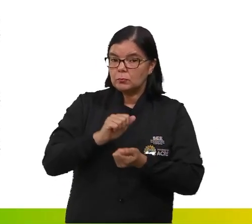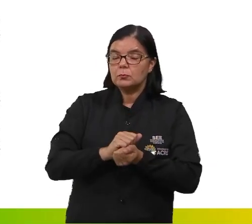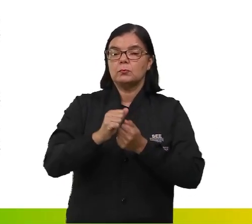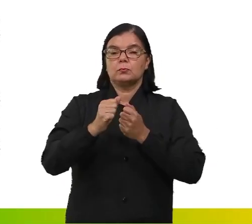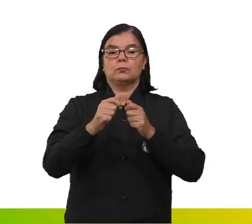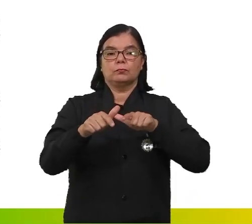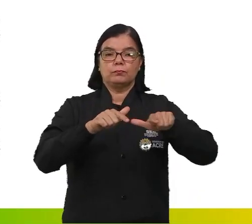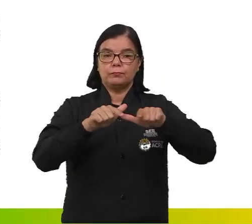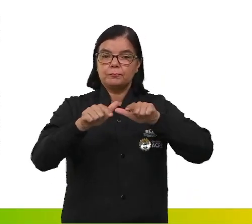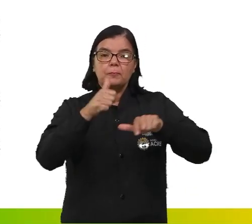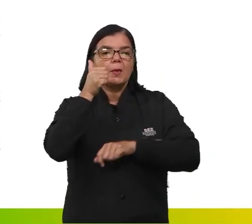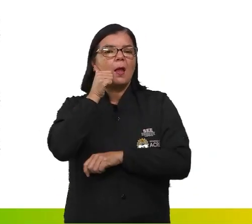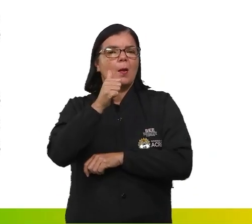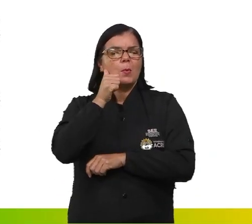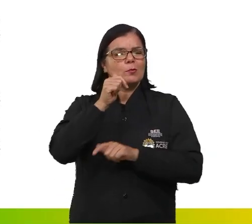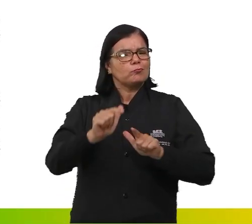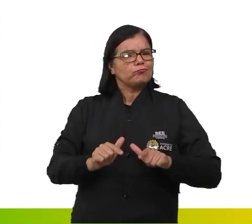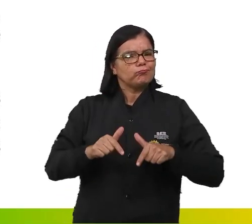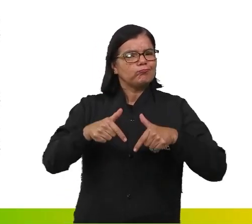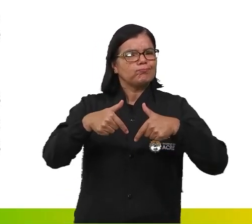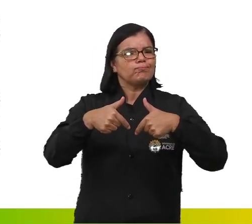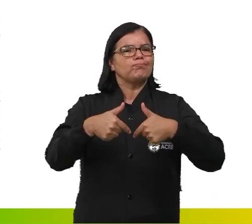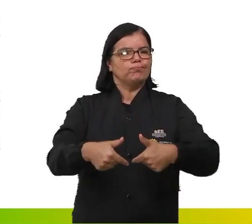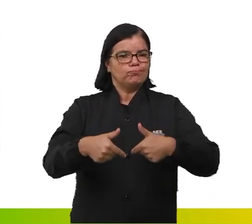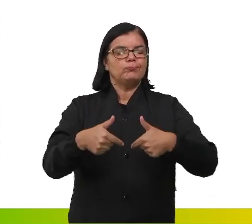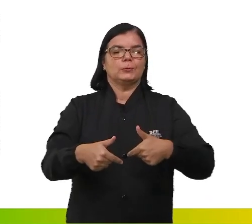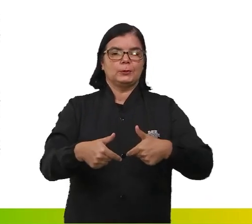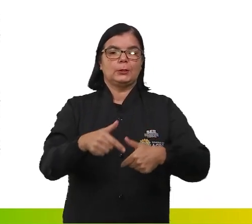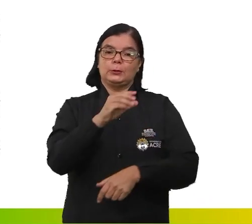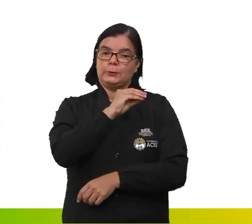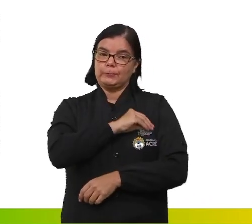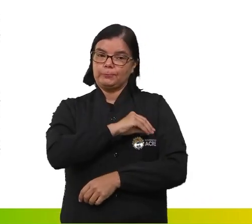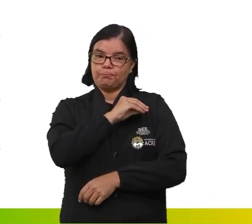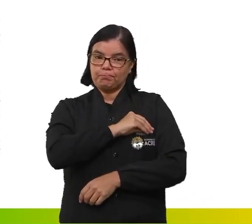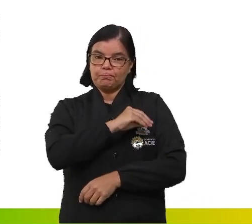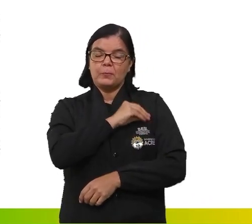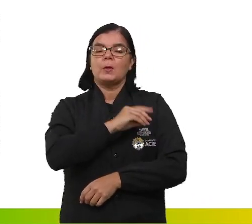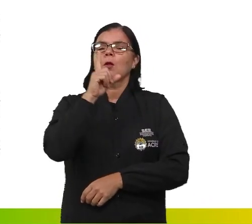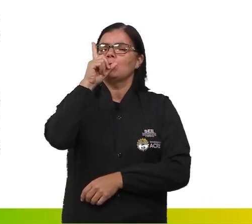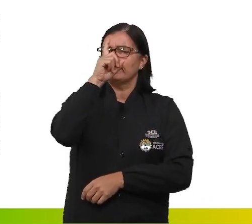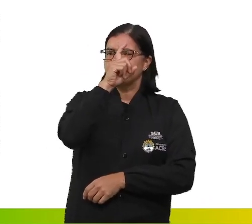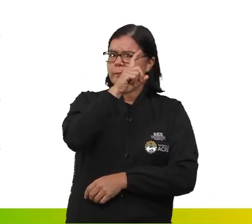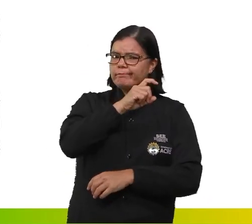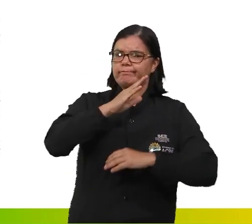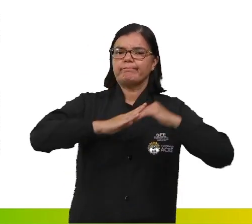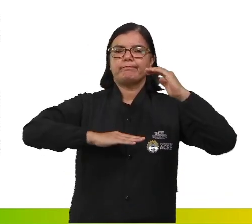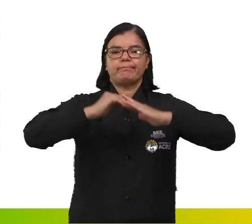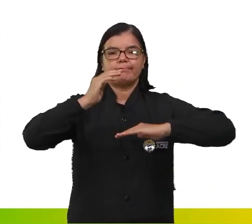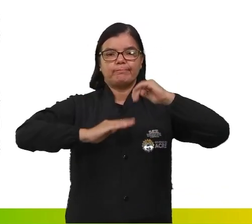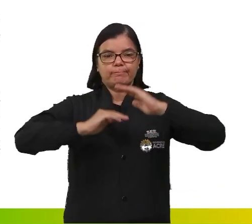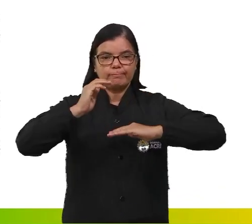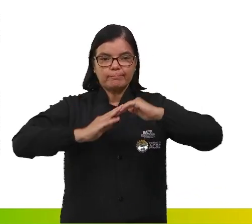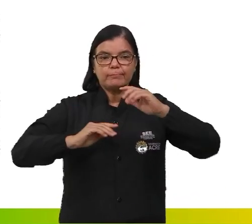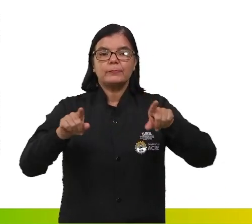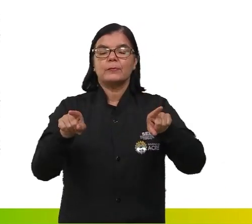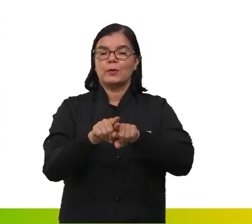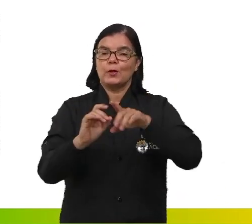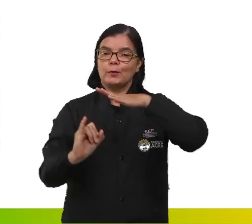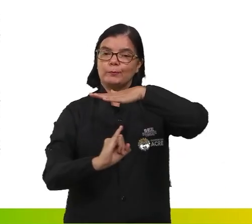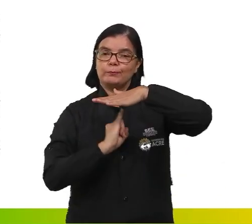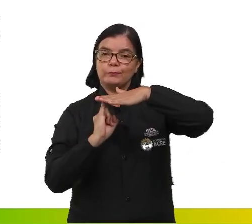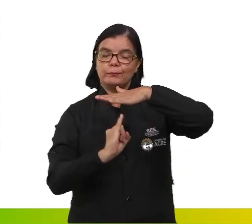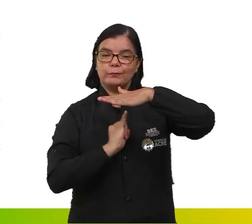trabalho, as mulheres enfrentam disparidades salariais, dificuldades de ascensão